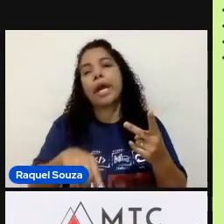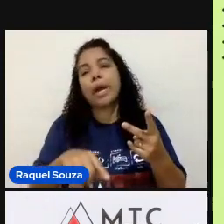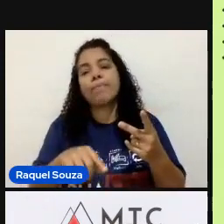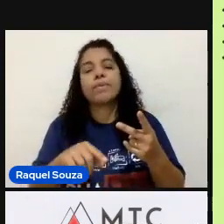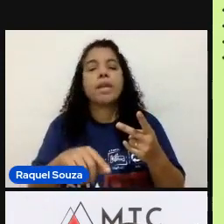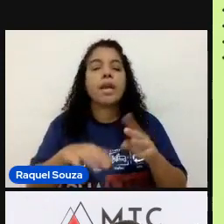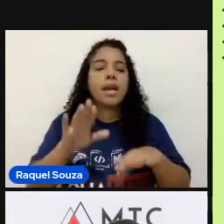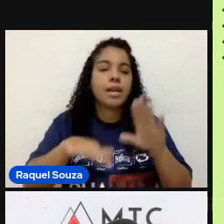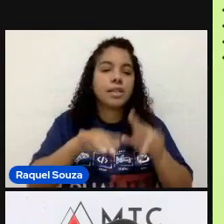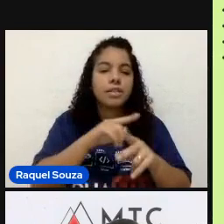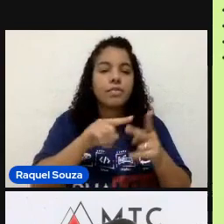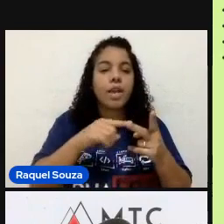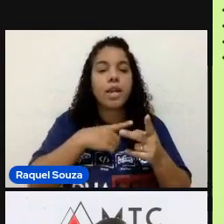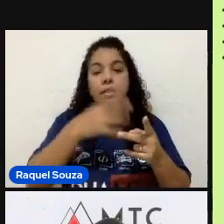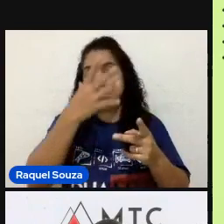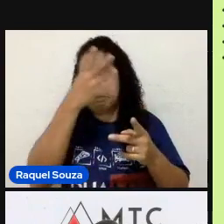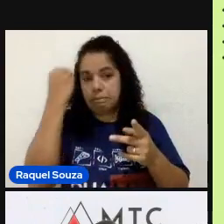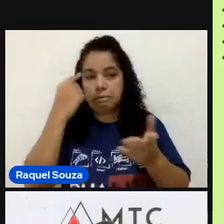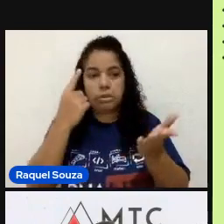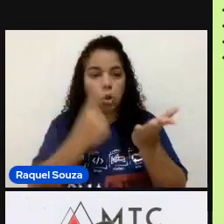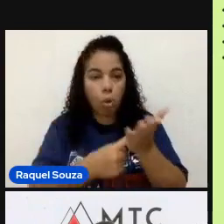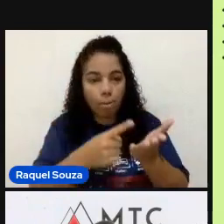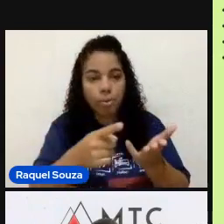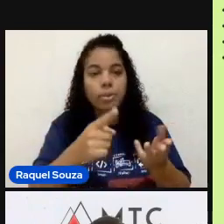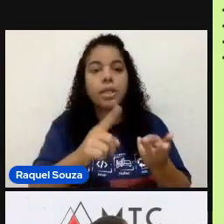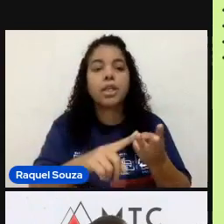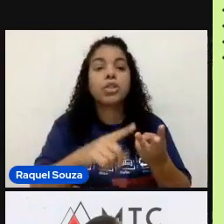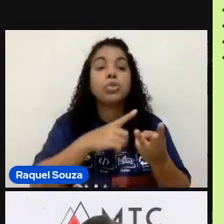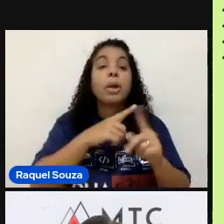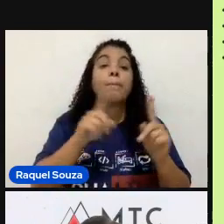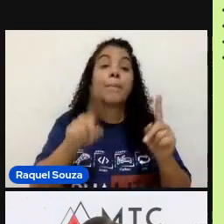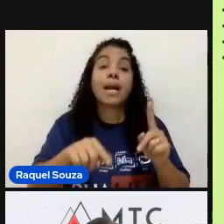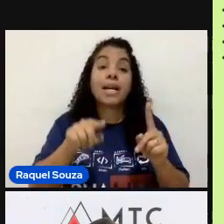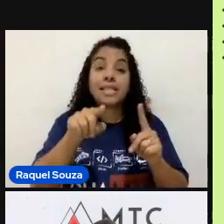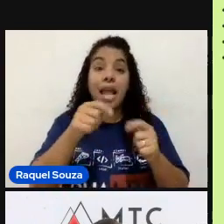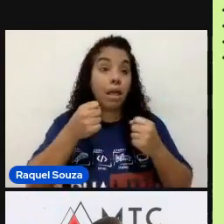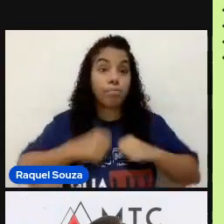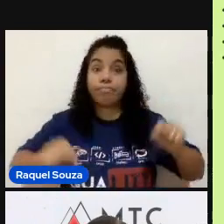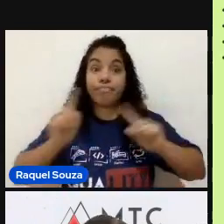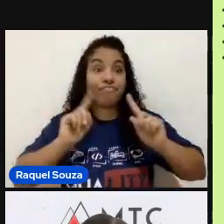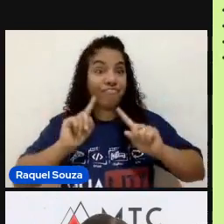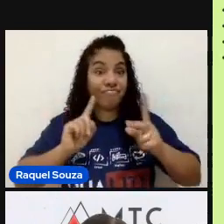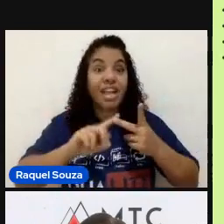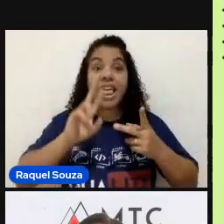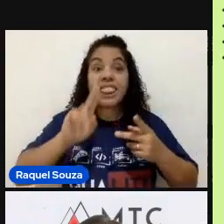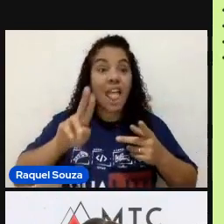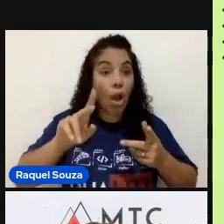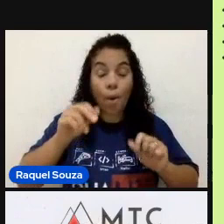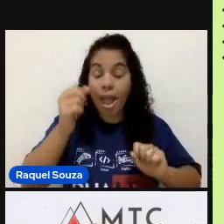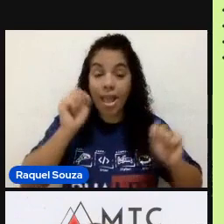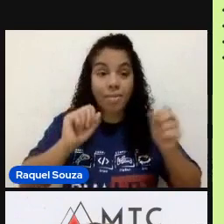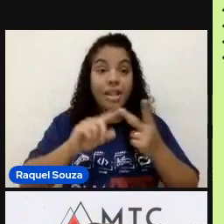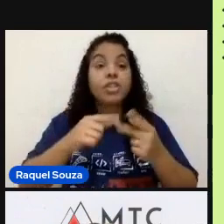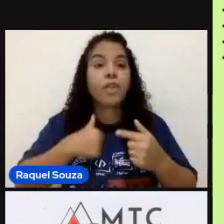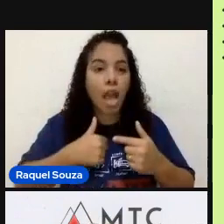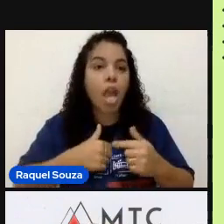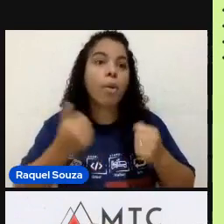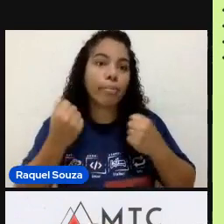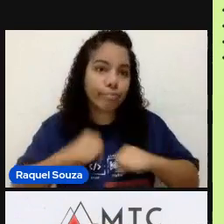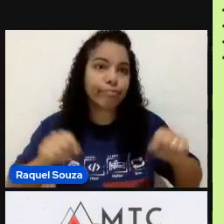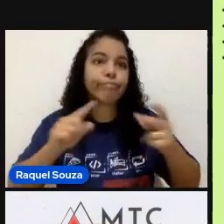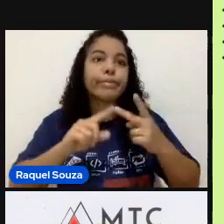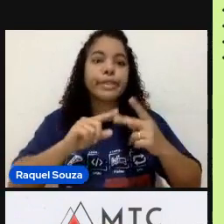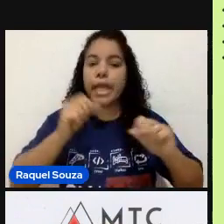às vezes esquece os compromissos, mas ela não é impulsiva, ela não é imperativa. Já eu sou impulsiva, sou